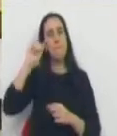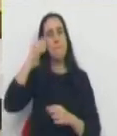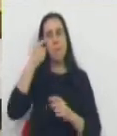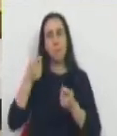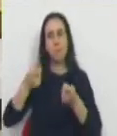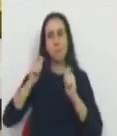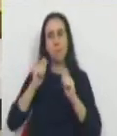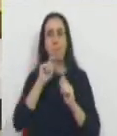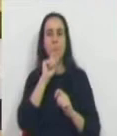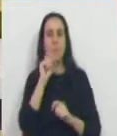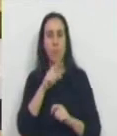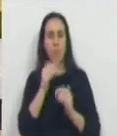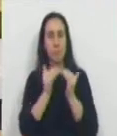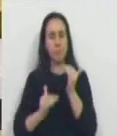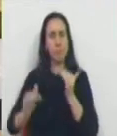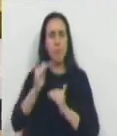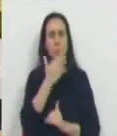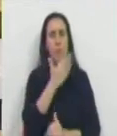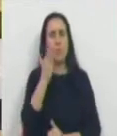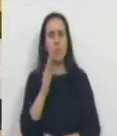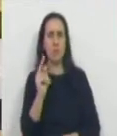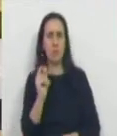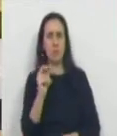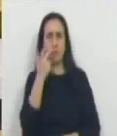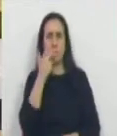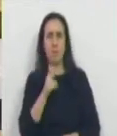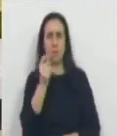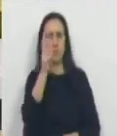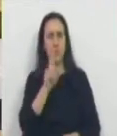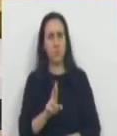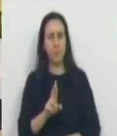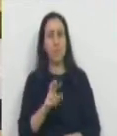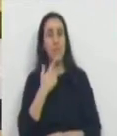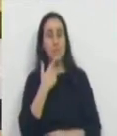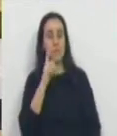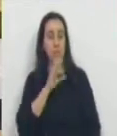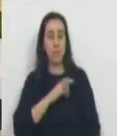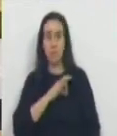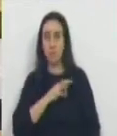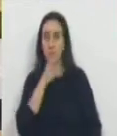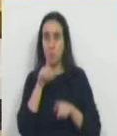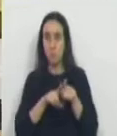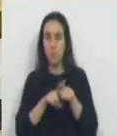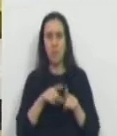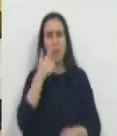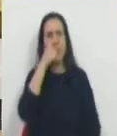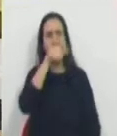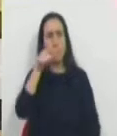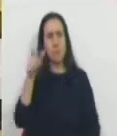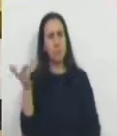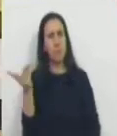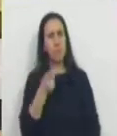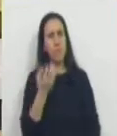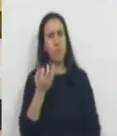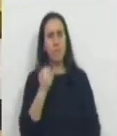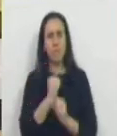penalização que pode ser superior a 1/3 da sua reforma. Estamos a falar, senhoras e senhores deputados, de pessoas que em muitos casos